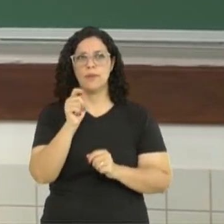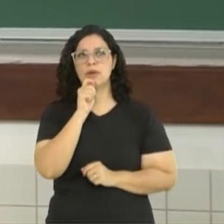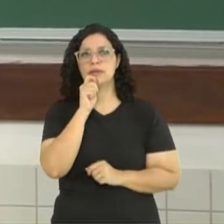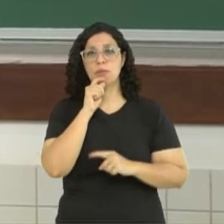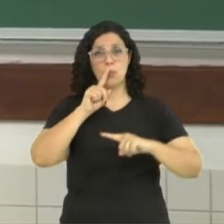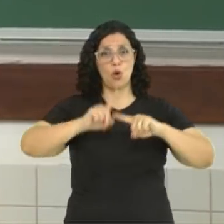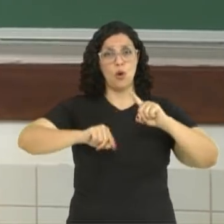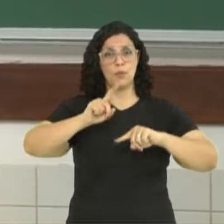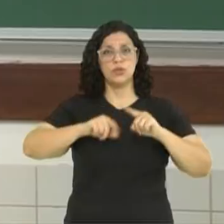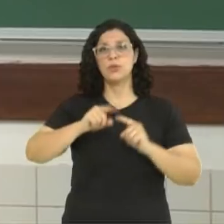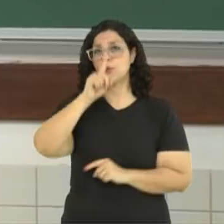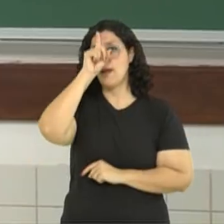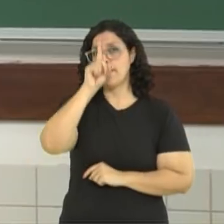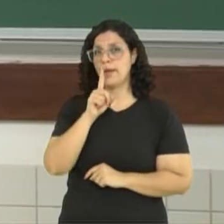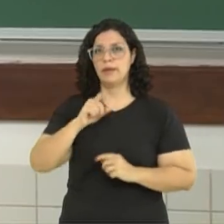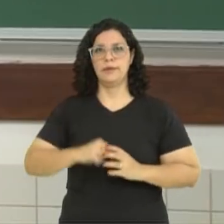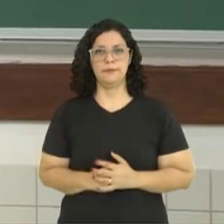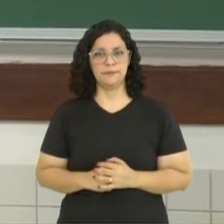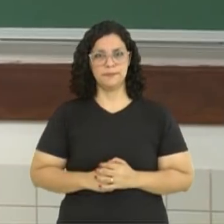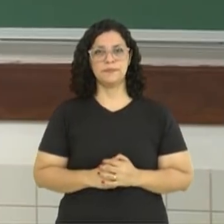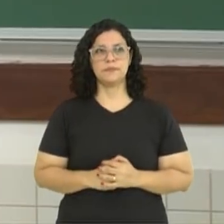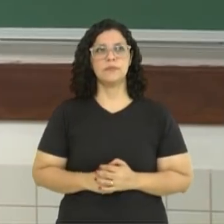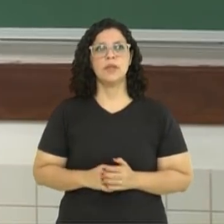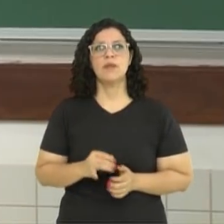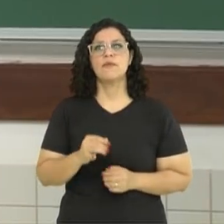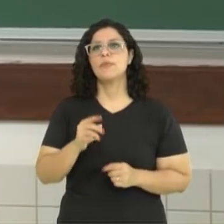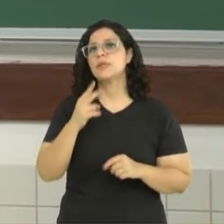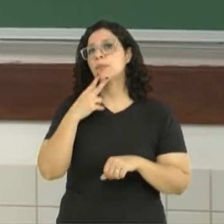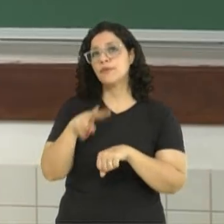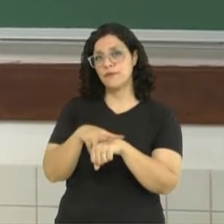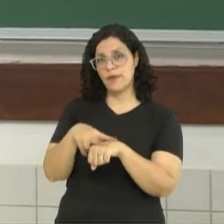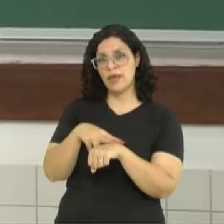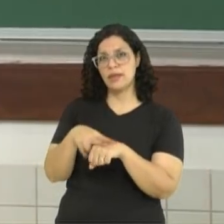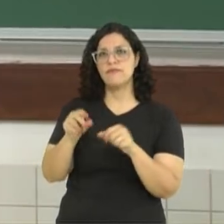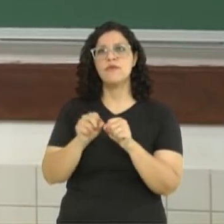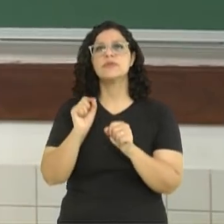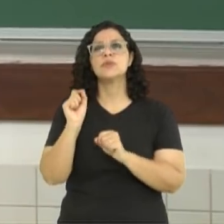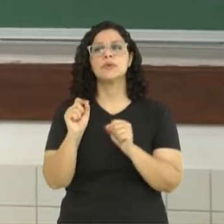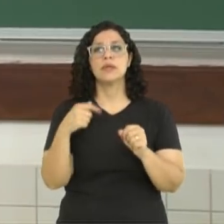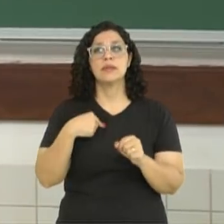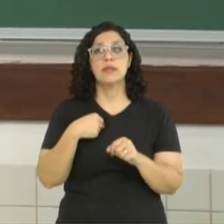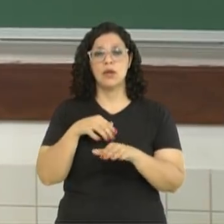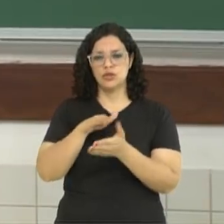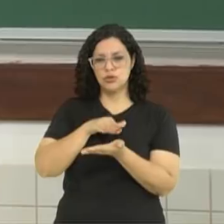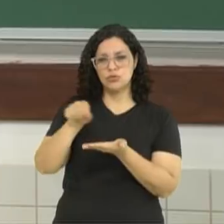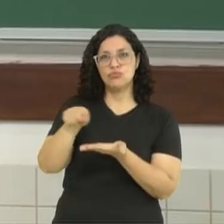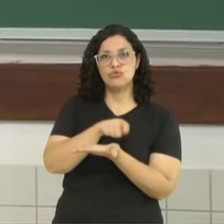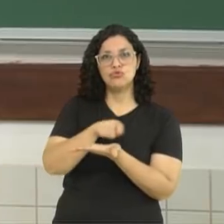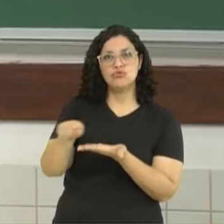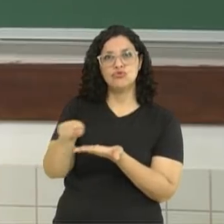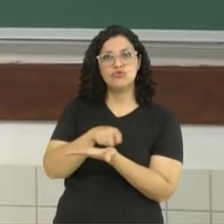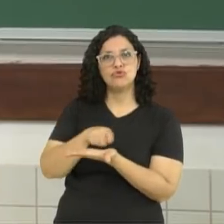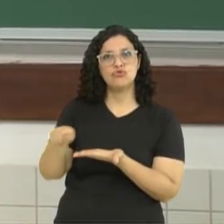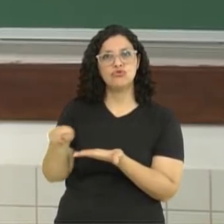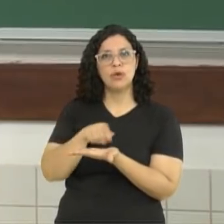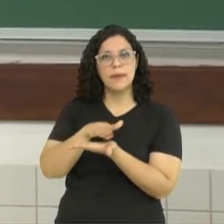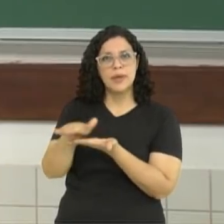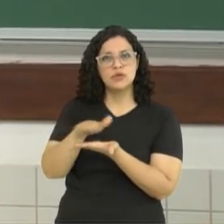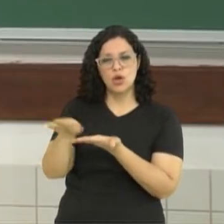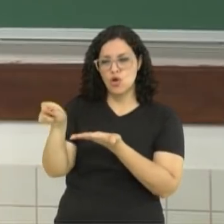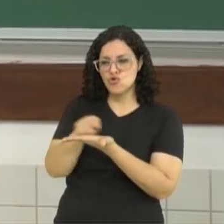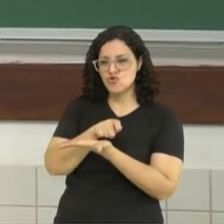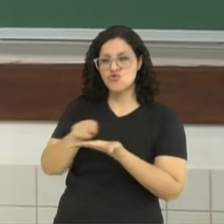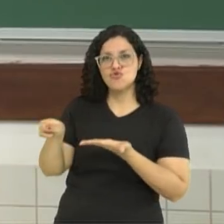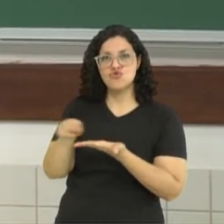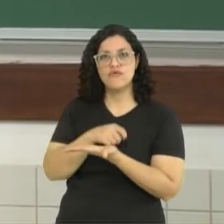um objeto amarelo, por exemplo, não, vou fazer um objeto verde. O que vai acontecer? Na impressão offset, primeiro eles vão fazer a